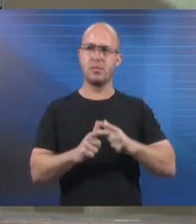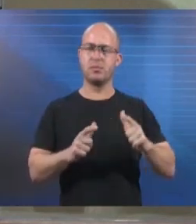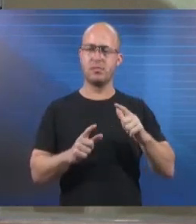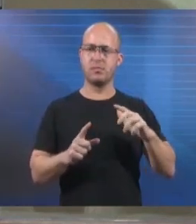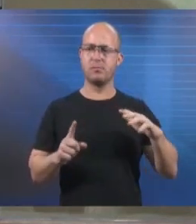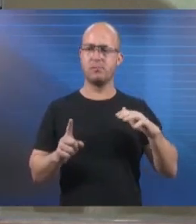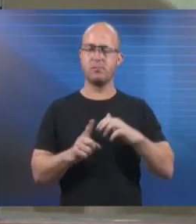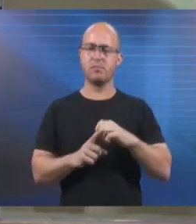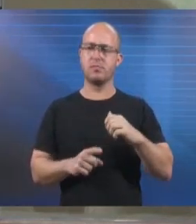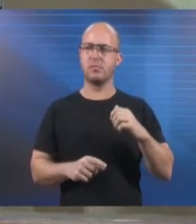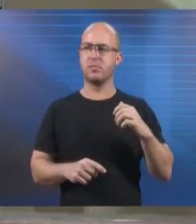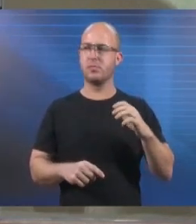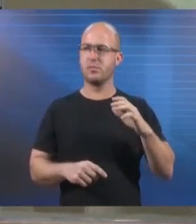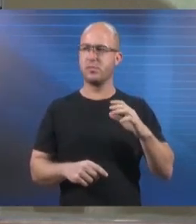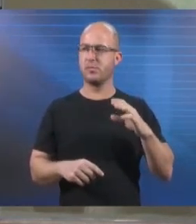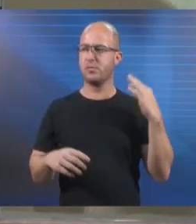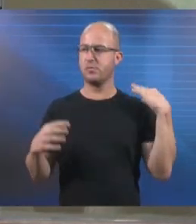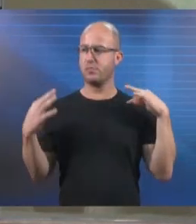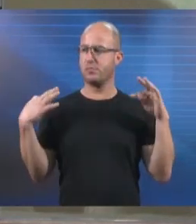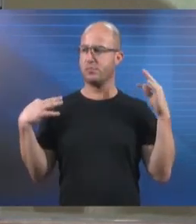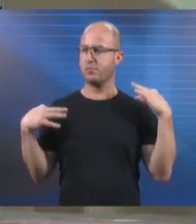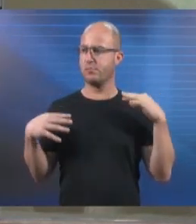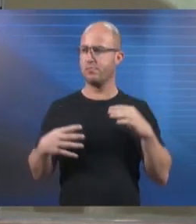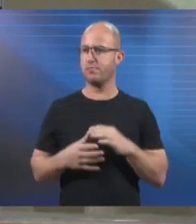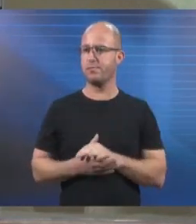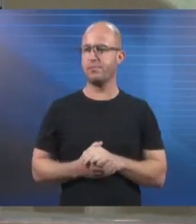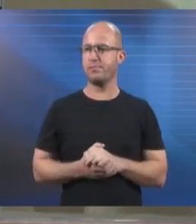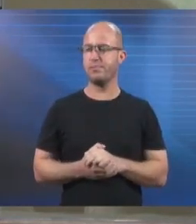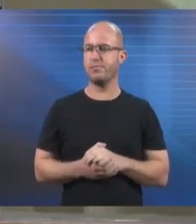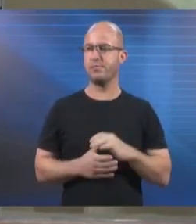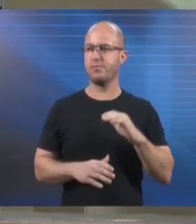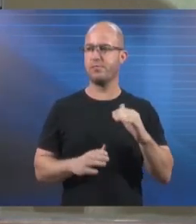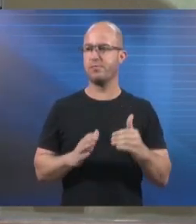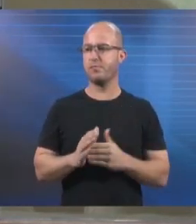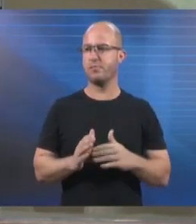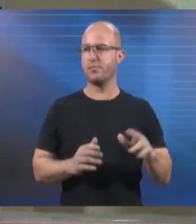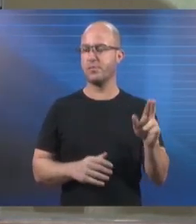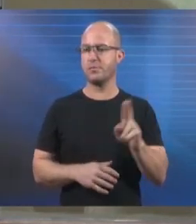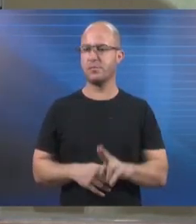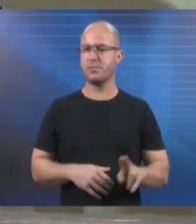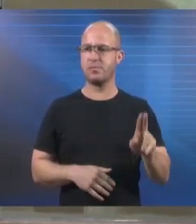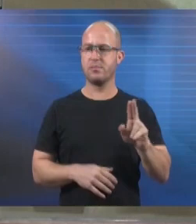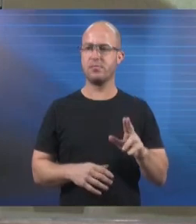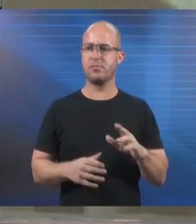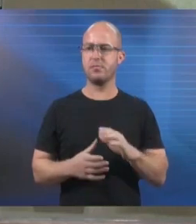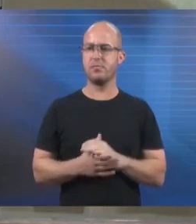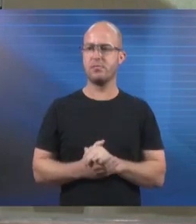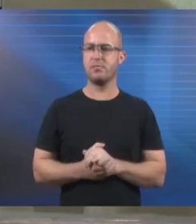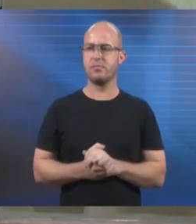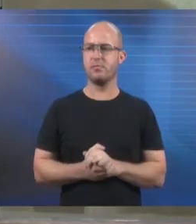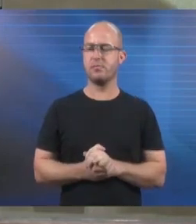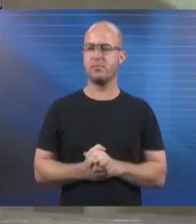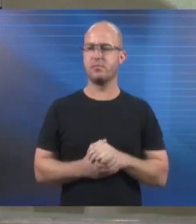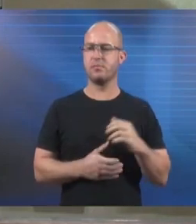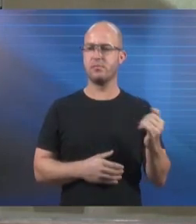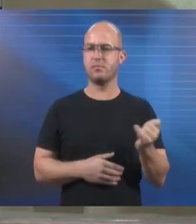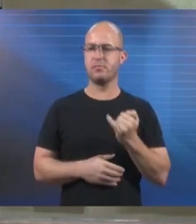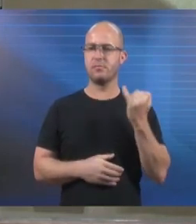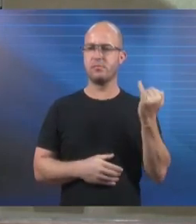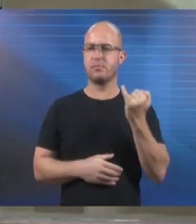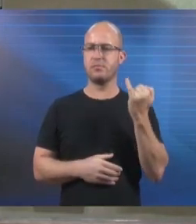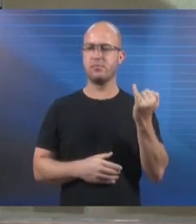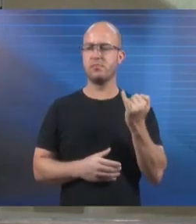e turista manter a estrada segura e crucial para todos que usam por fim é importante